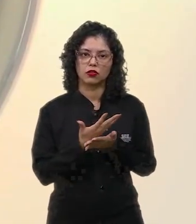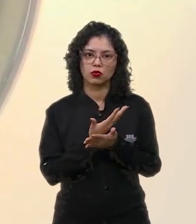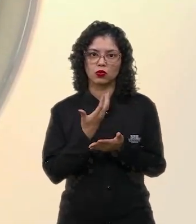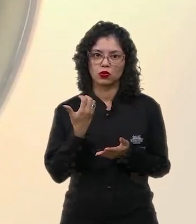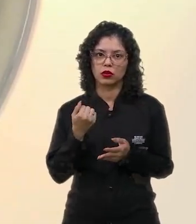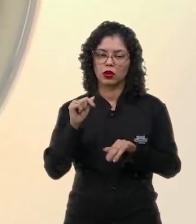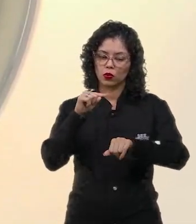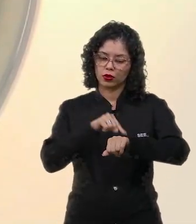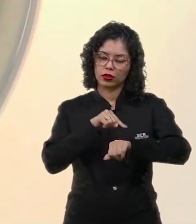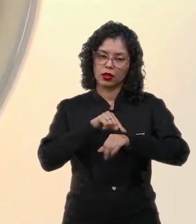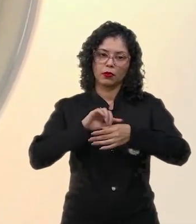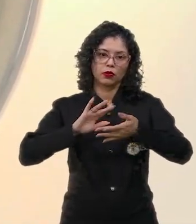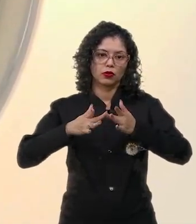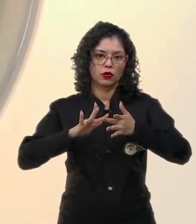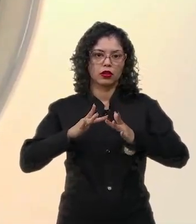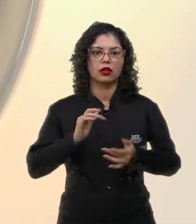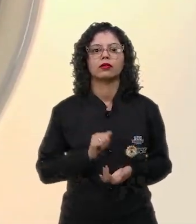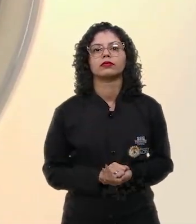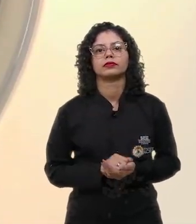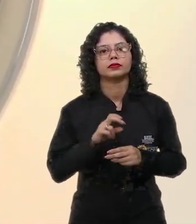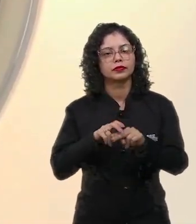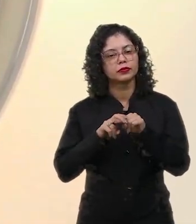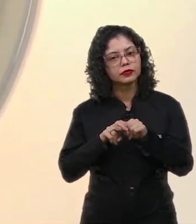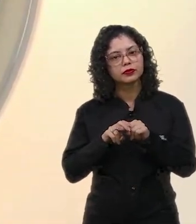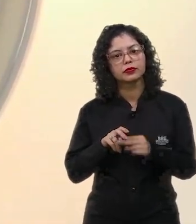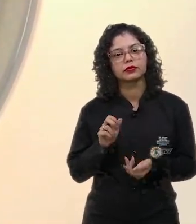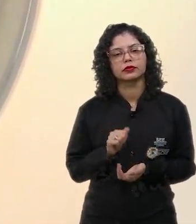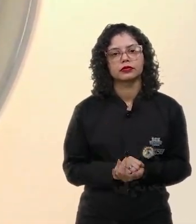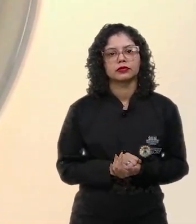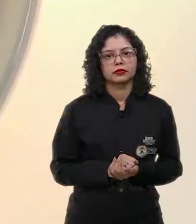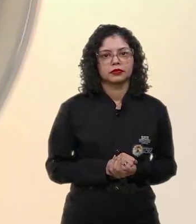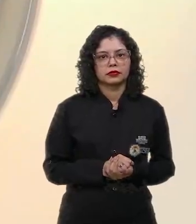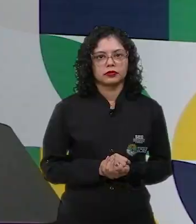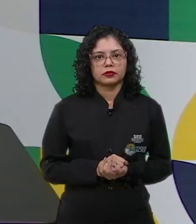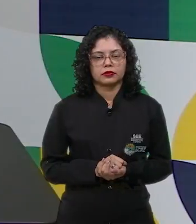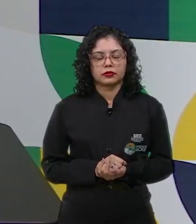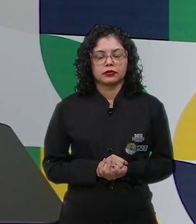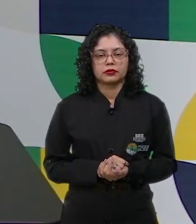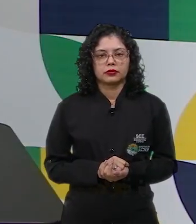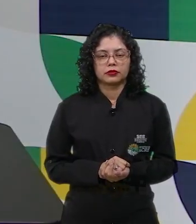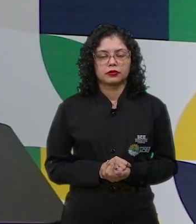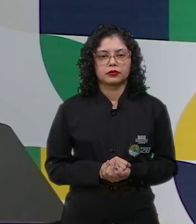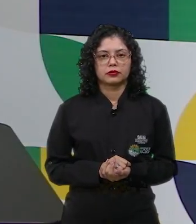E o tempo de contato, né? Então, às vezes, por isso as máquinas têm ali a questão